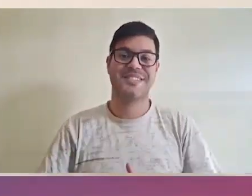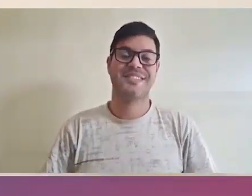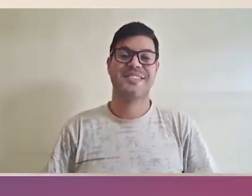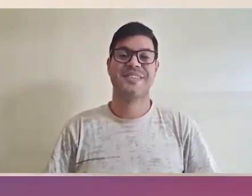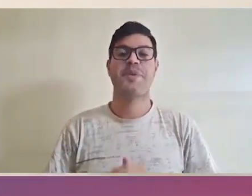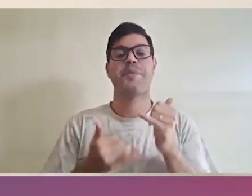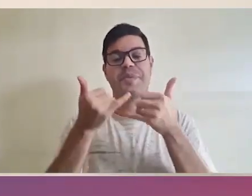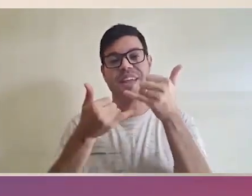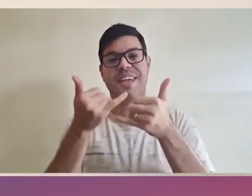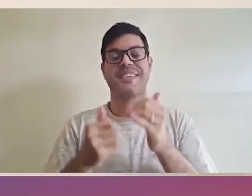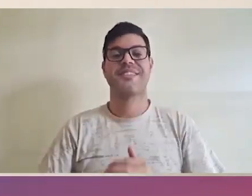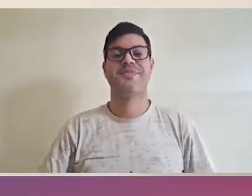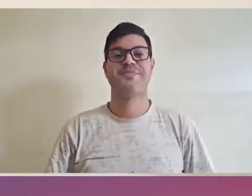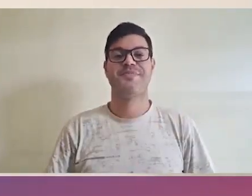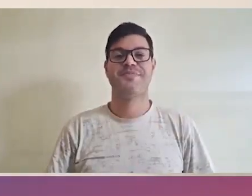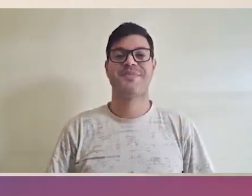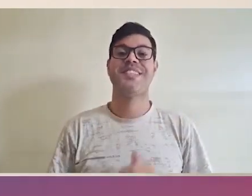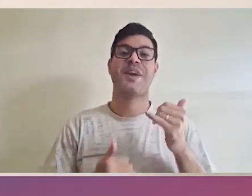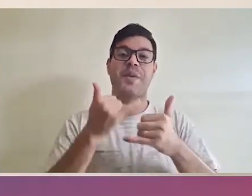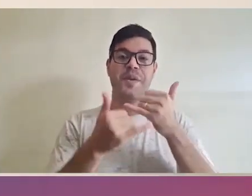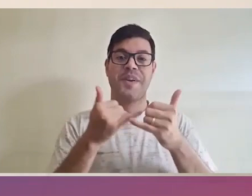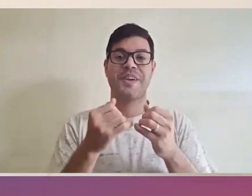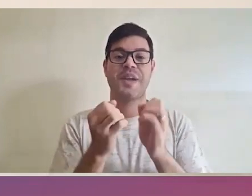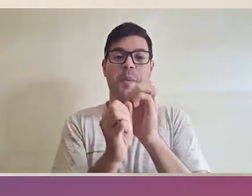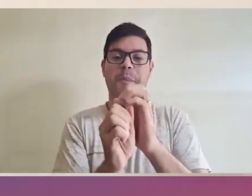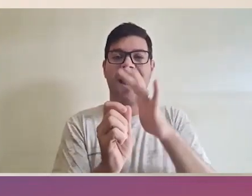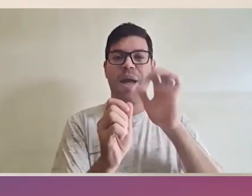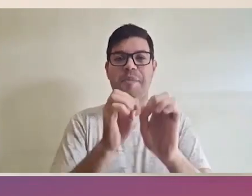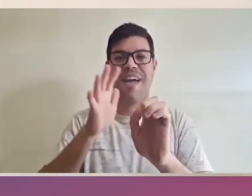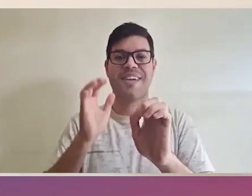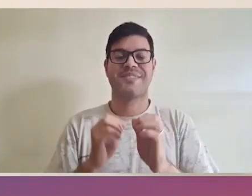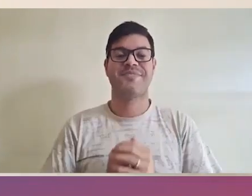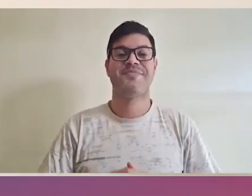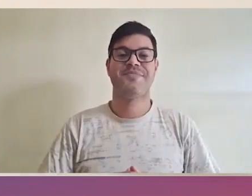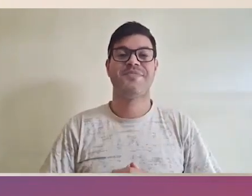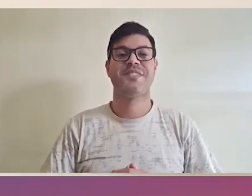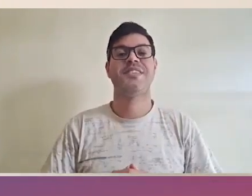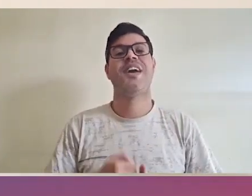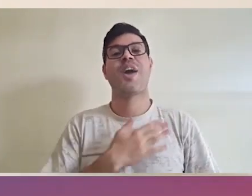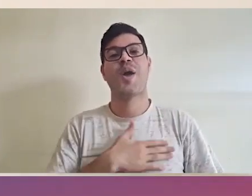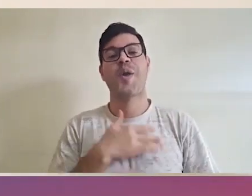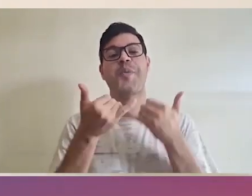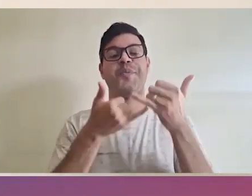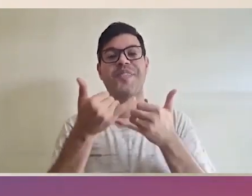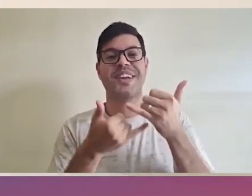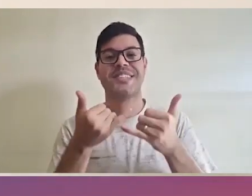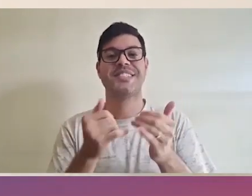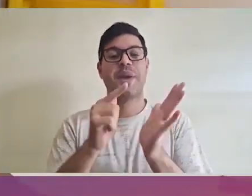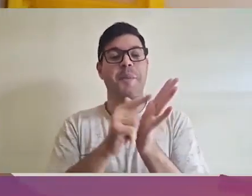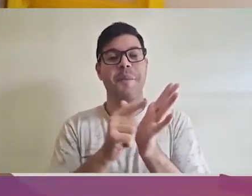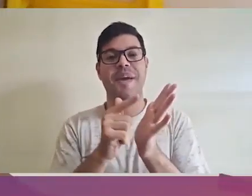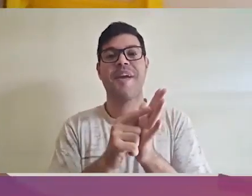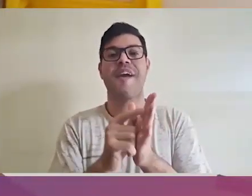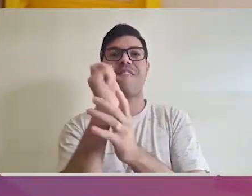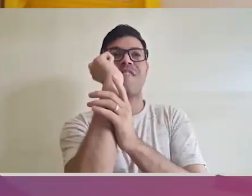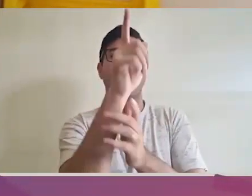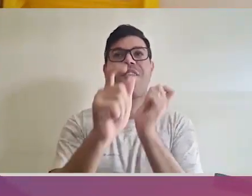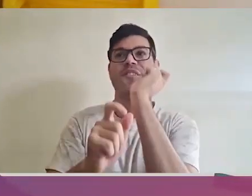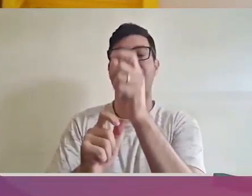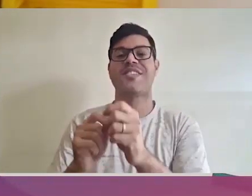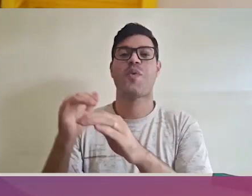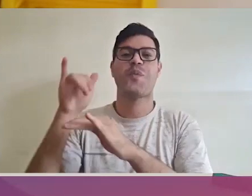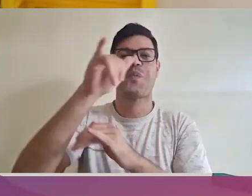Brincar. Brincar com glitter. Eu gosto de brincar com papel, aviãozinho de papel. E